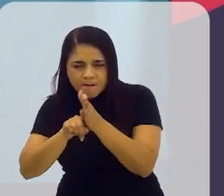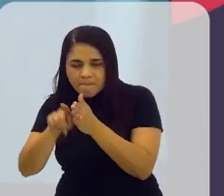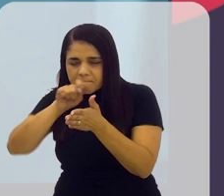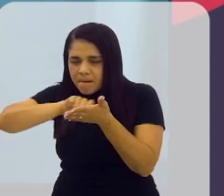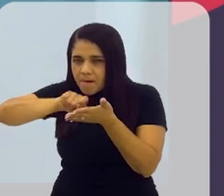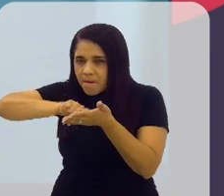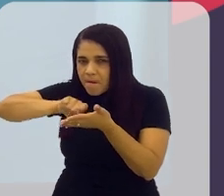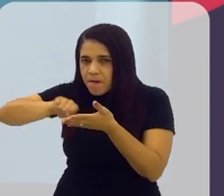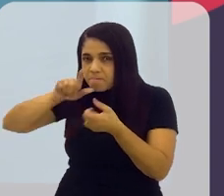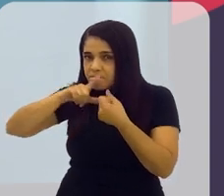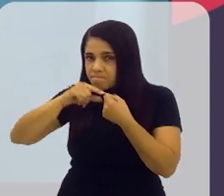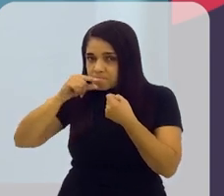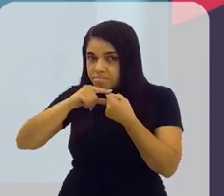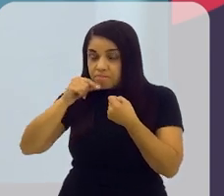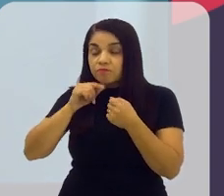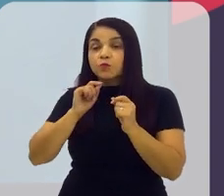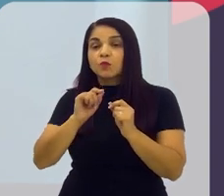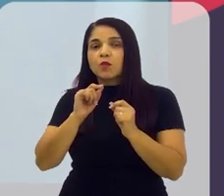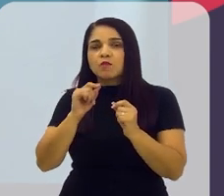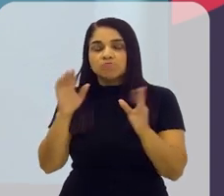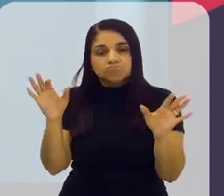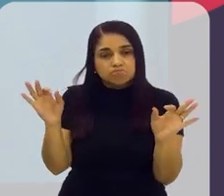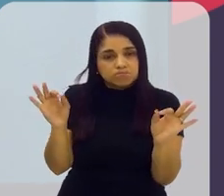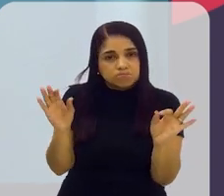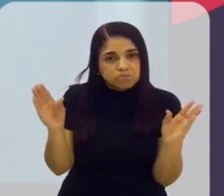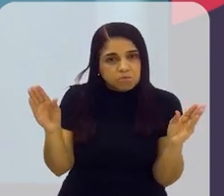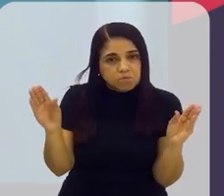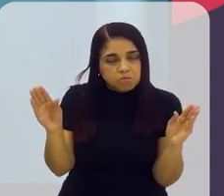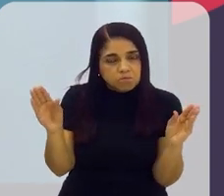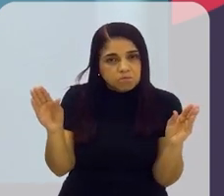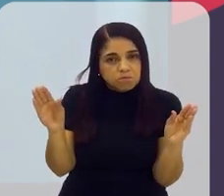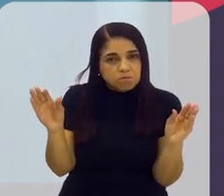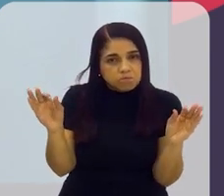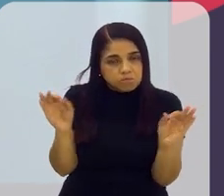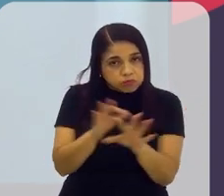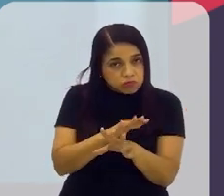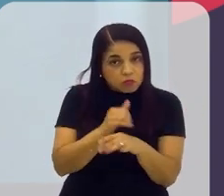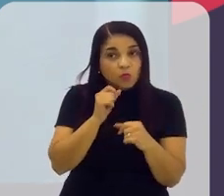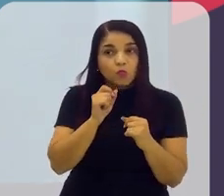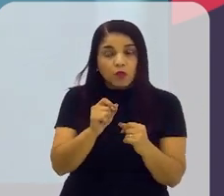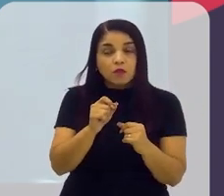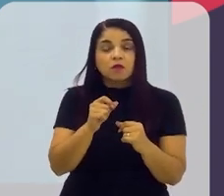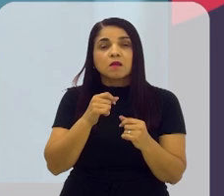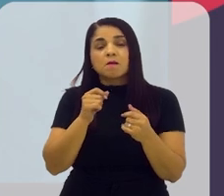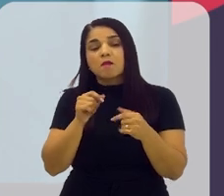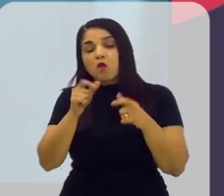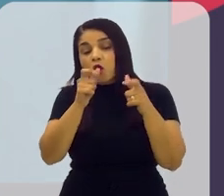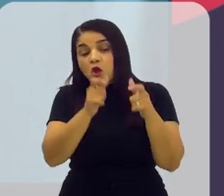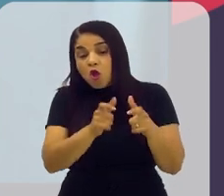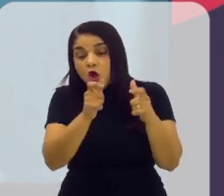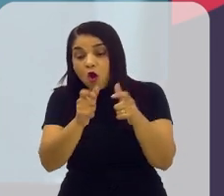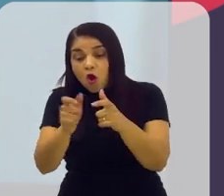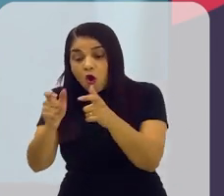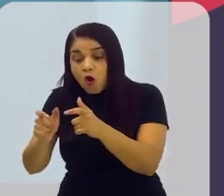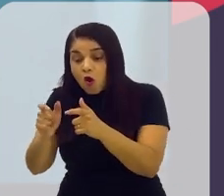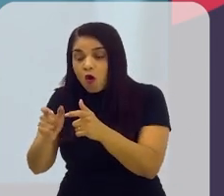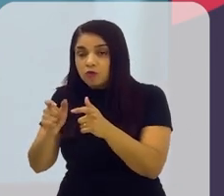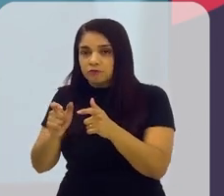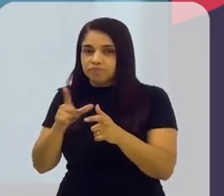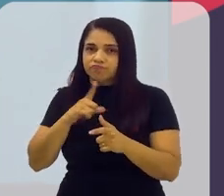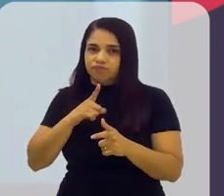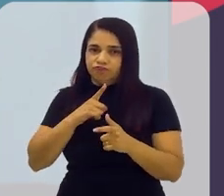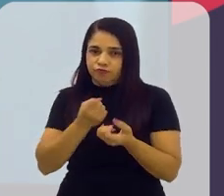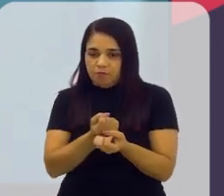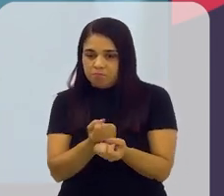redação desse artigo, uma das coisas que a gente chegou à conclusão é que a gente teria que tentar entender, fazer uma espécie de mapeamento de onde ela poderia